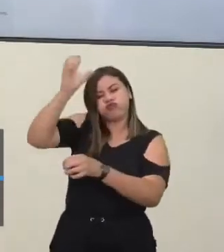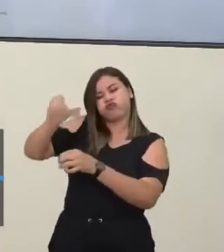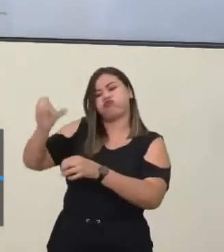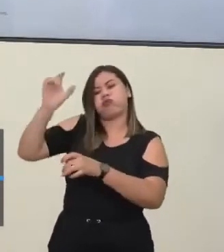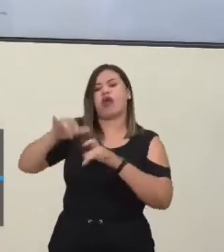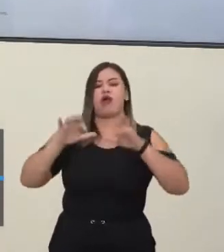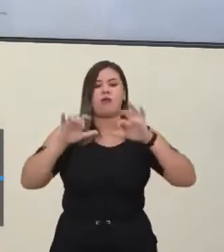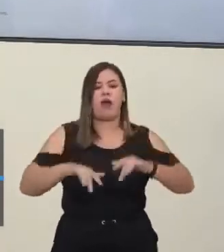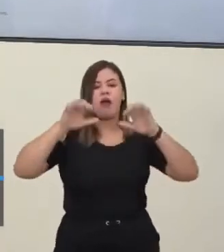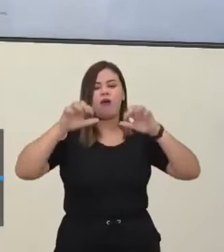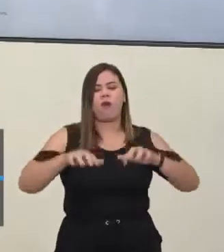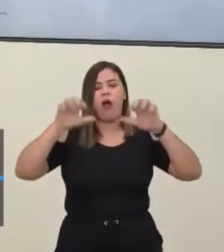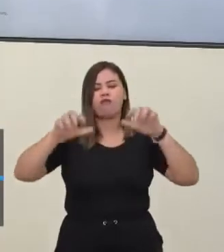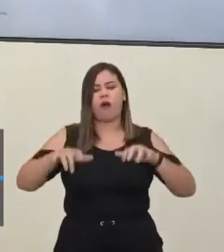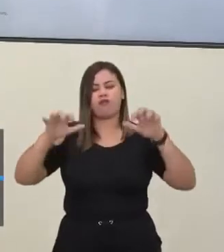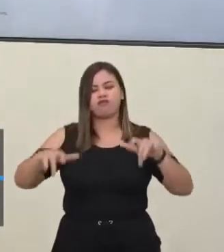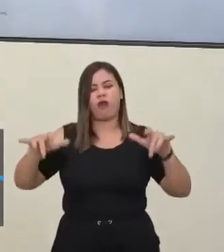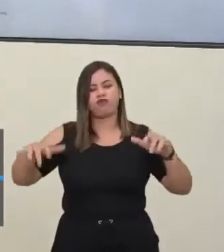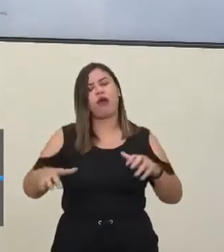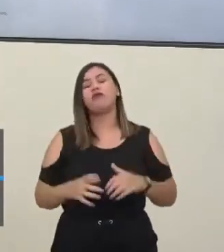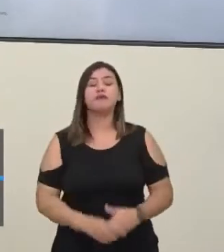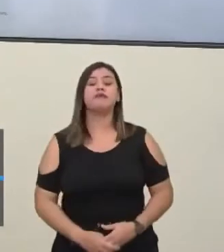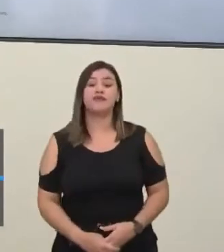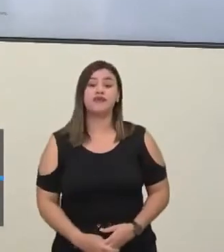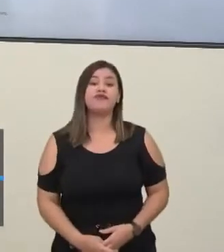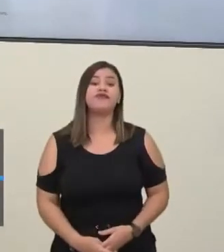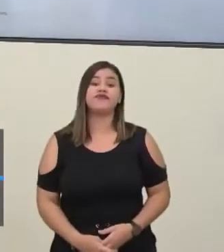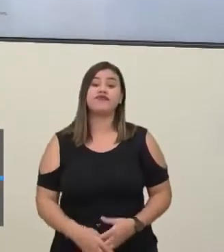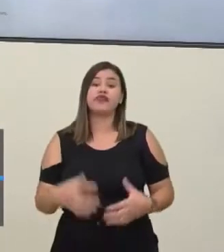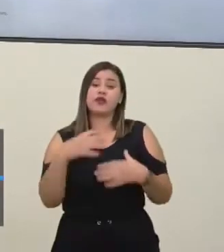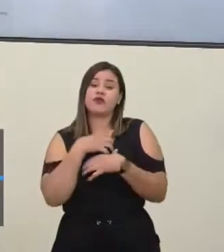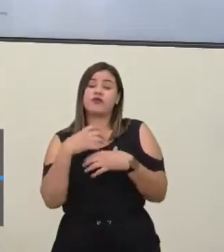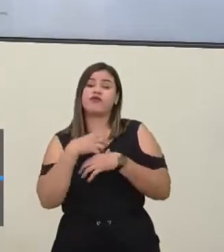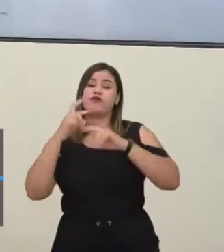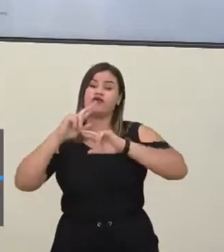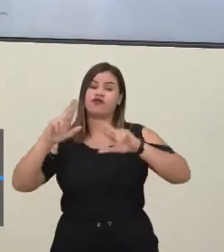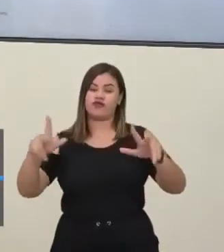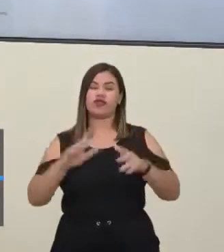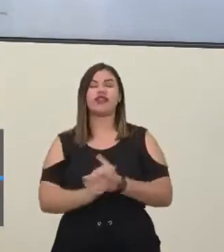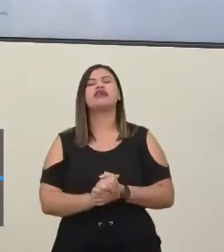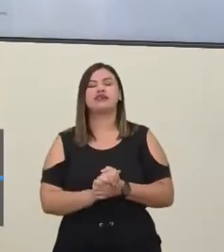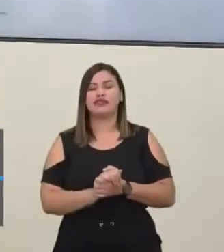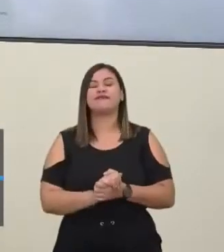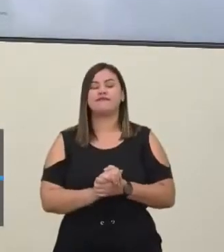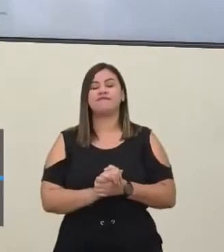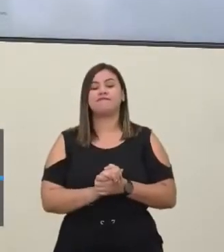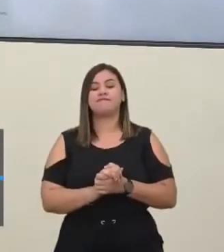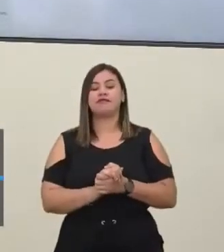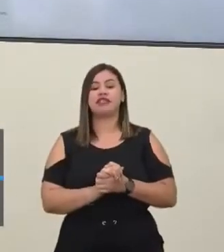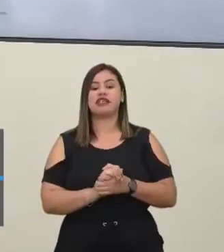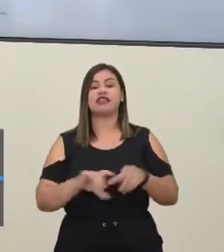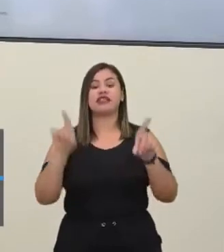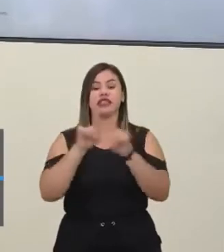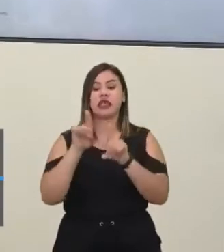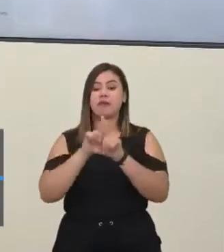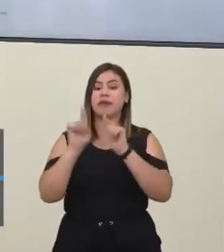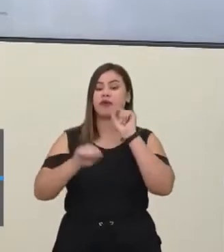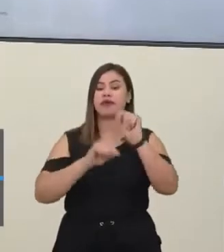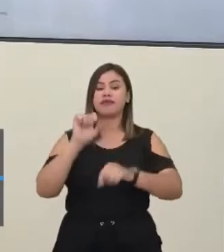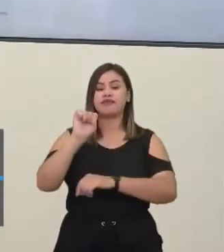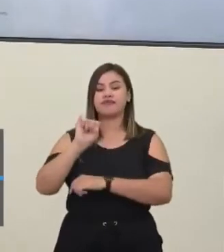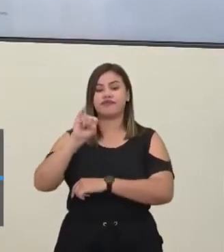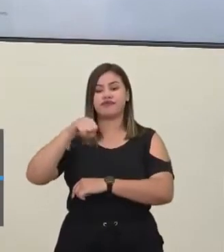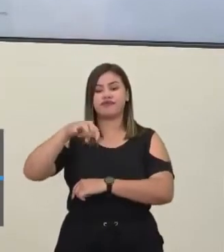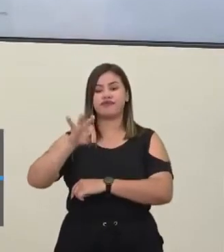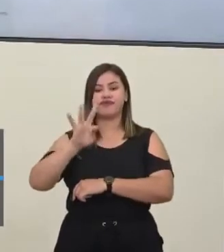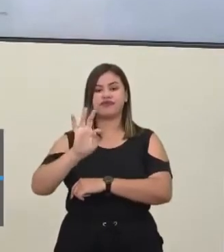da música ali, tá? Então, né? É um estilo diferente de teclado. Assim como a gente tem, né? Os sintetizadores, por